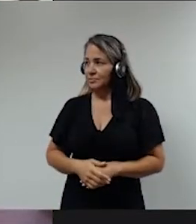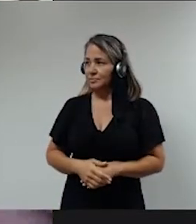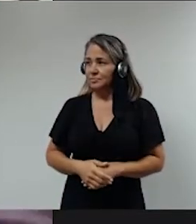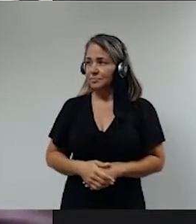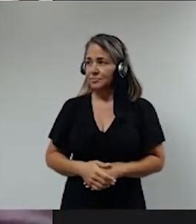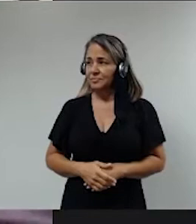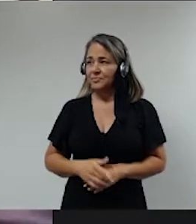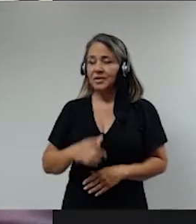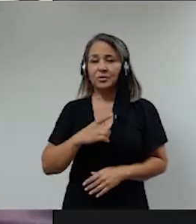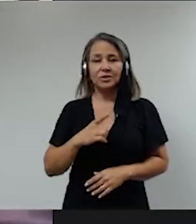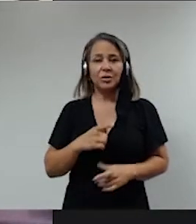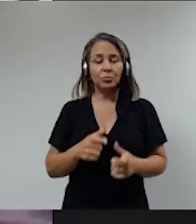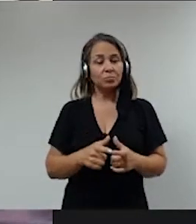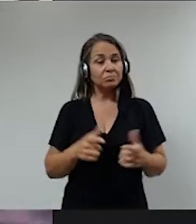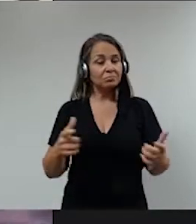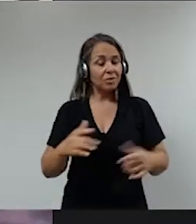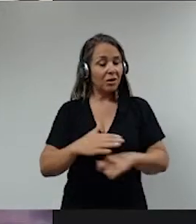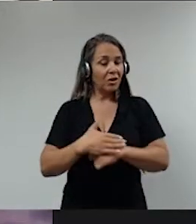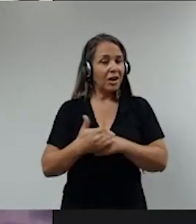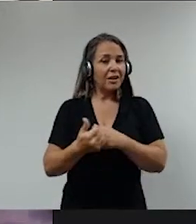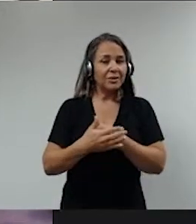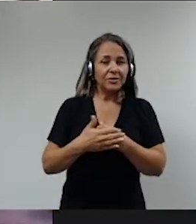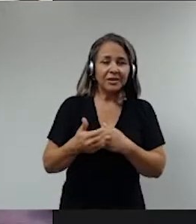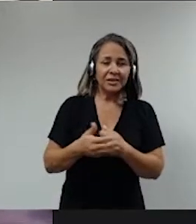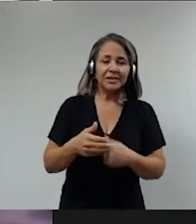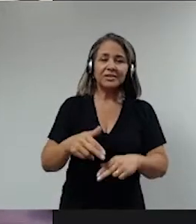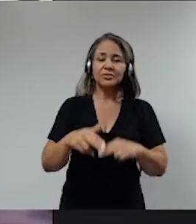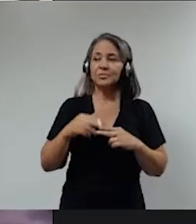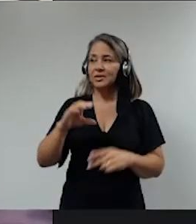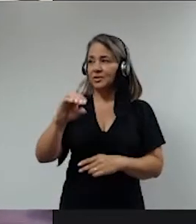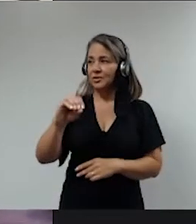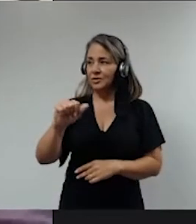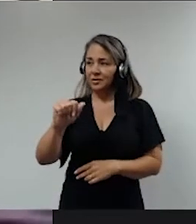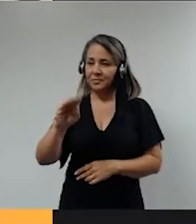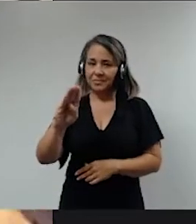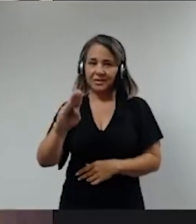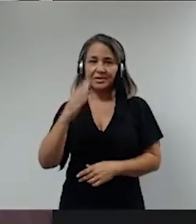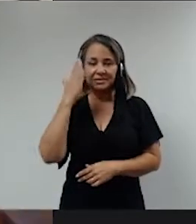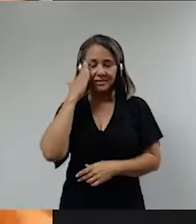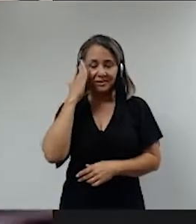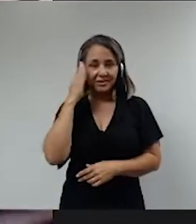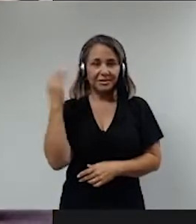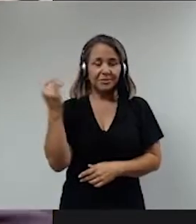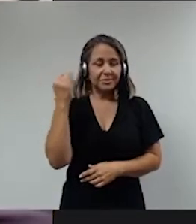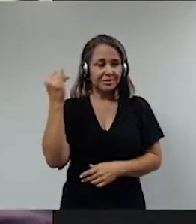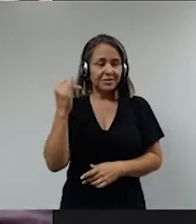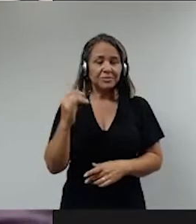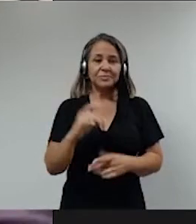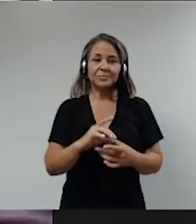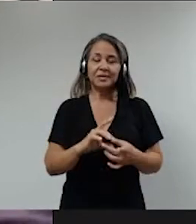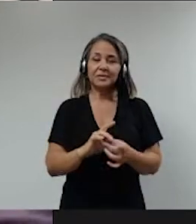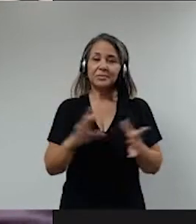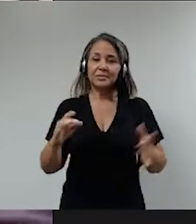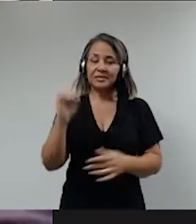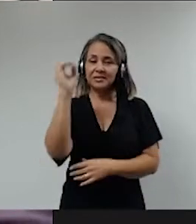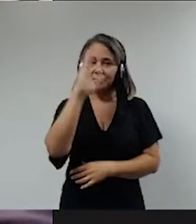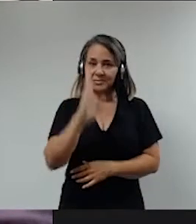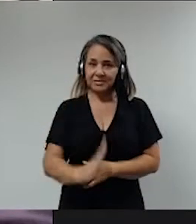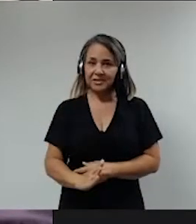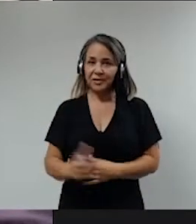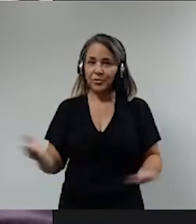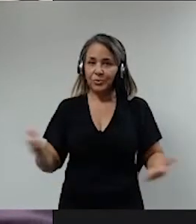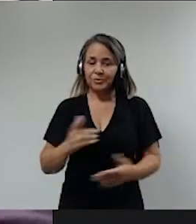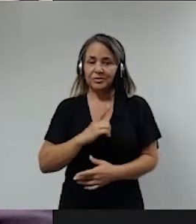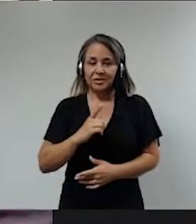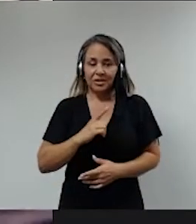então tenho um carinho muito grande pela OAB e sei da importância dessa instituição para o país, para a democracia brasileira. Mas hoje a gente está com o